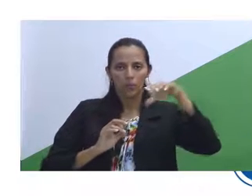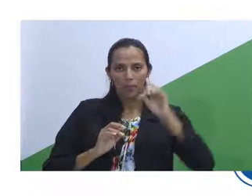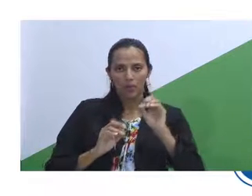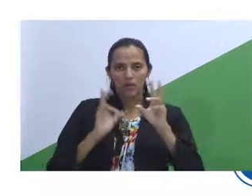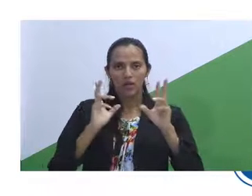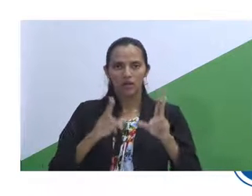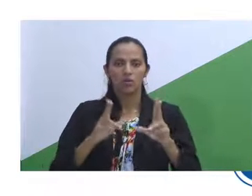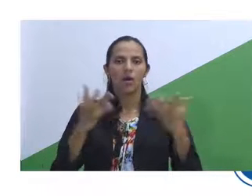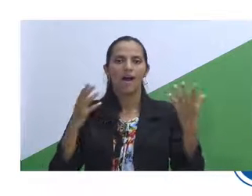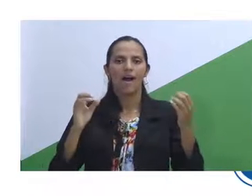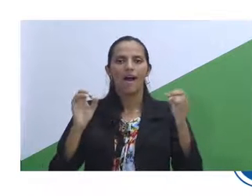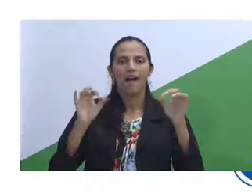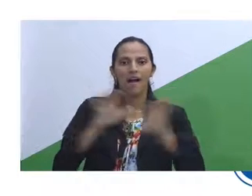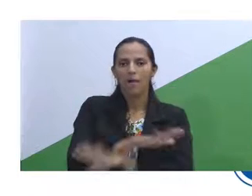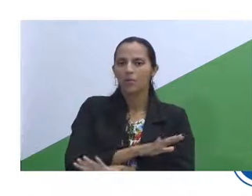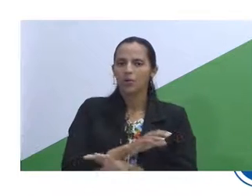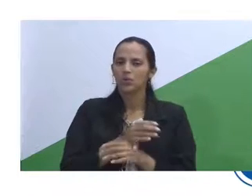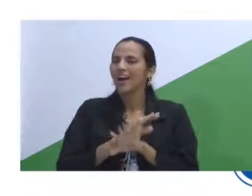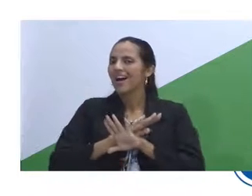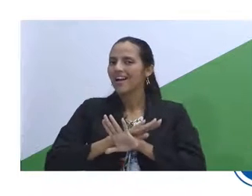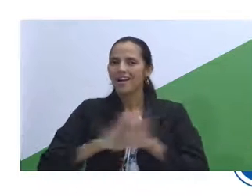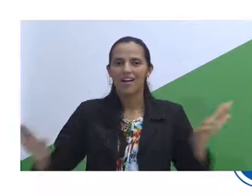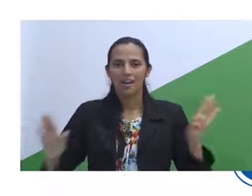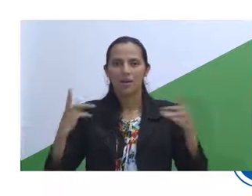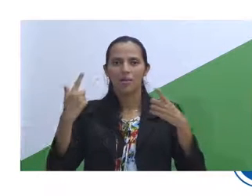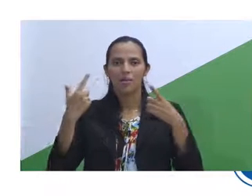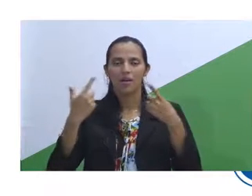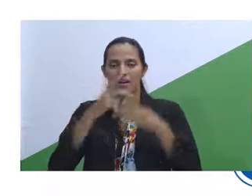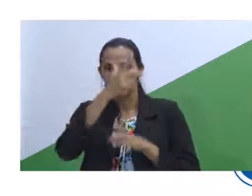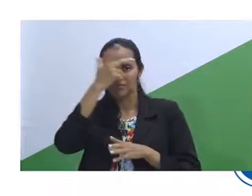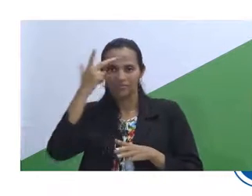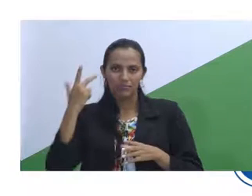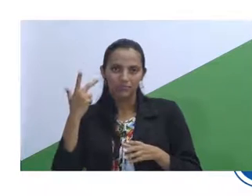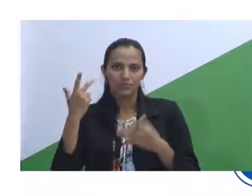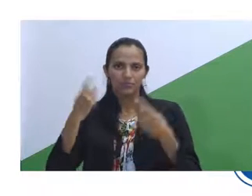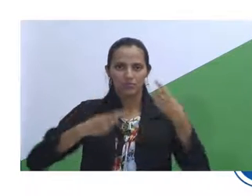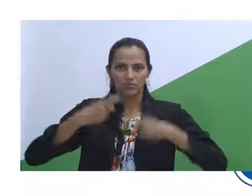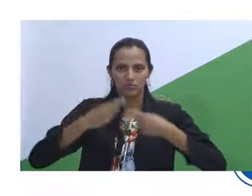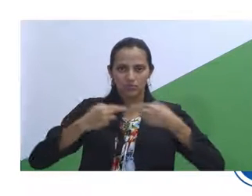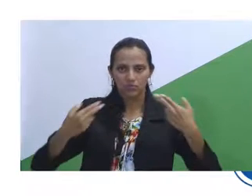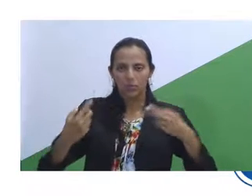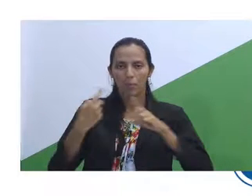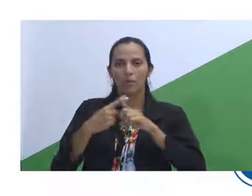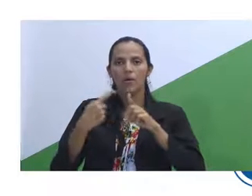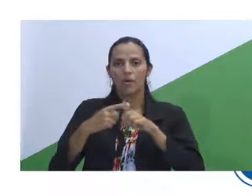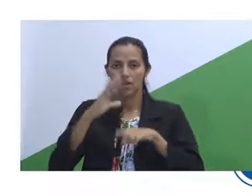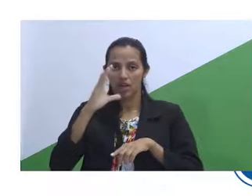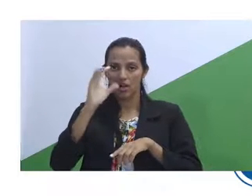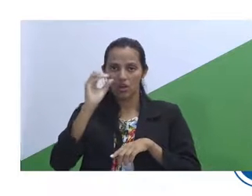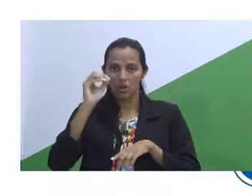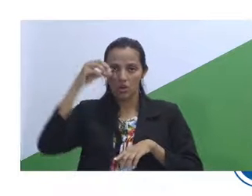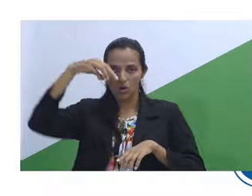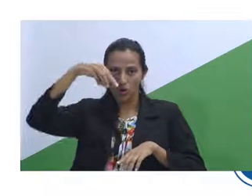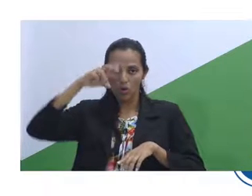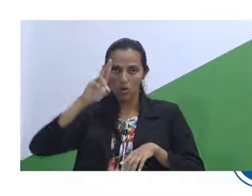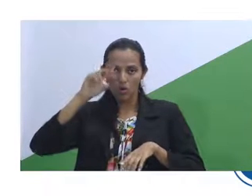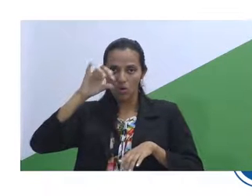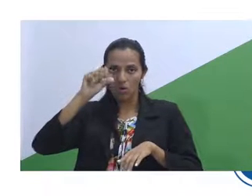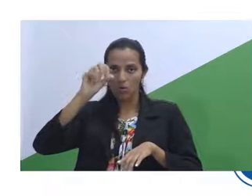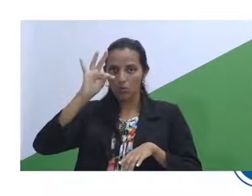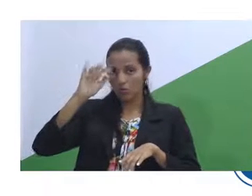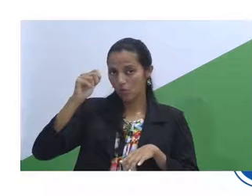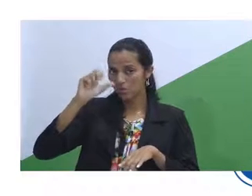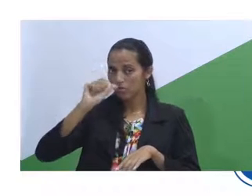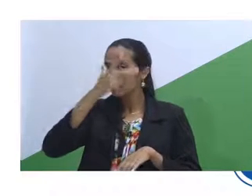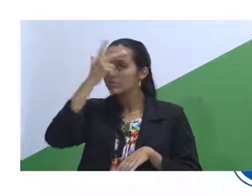Vargas dizia, então, que os comunistas iriam, né? Entrar nas casas das pessoas, agredir, então, as pessoas. E, exatamente por